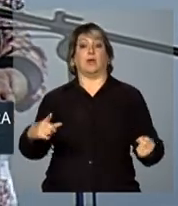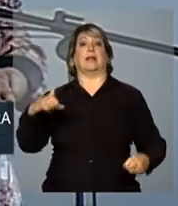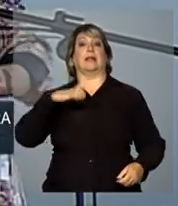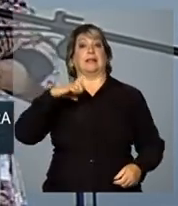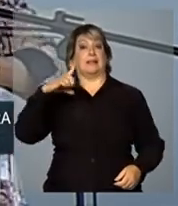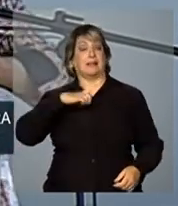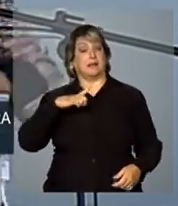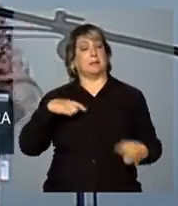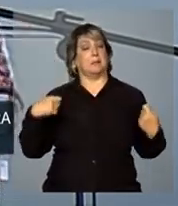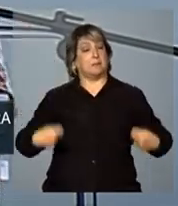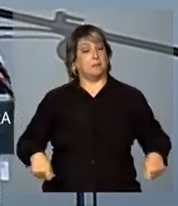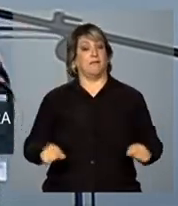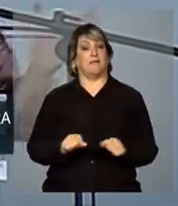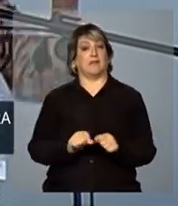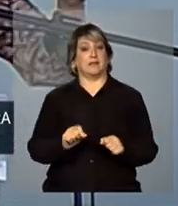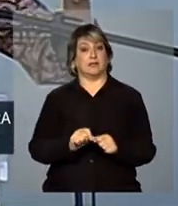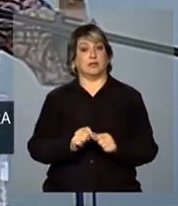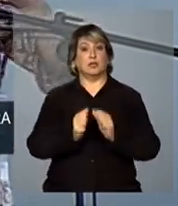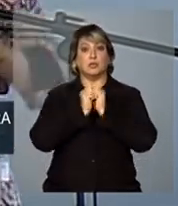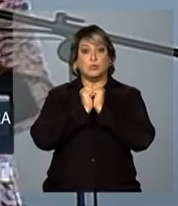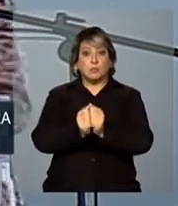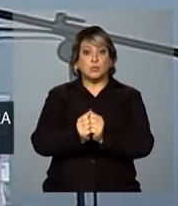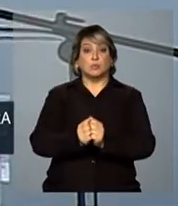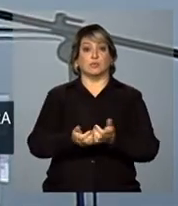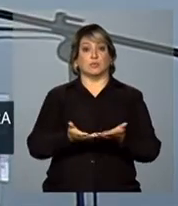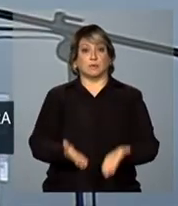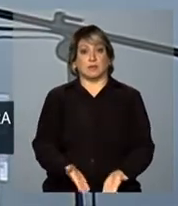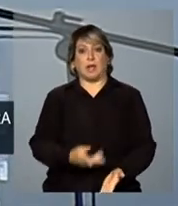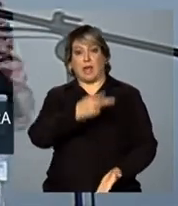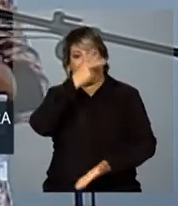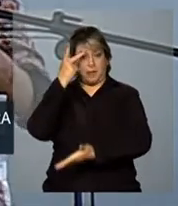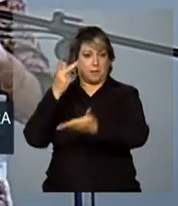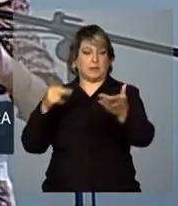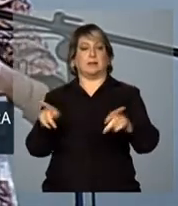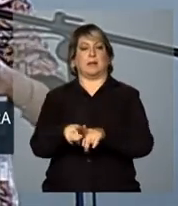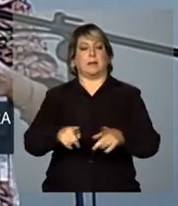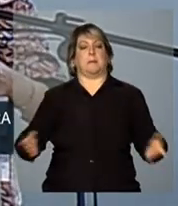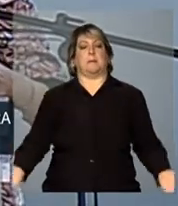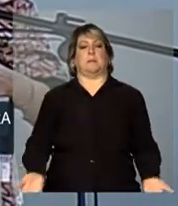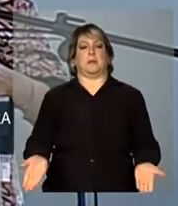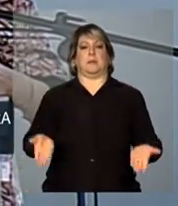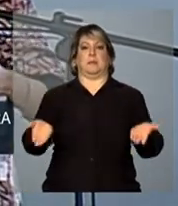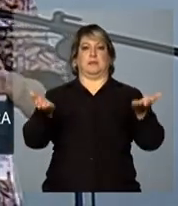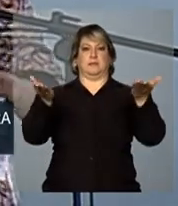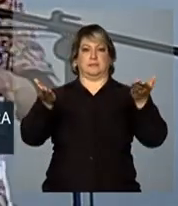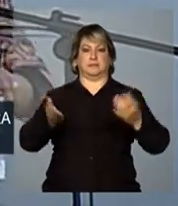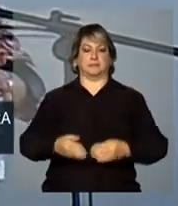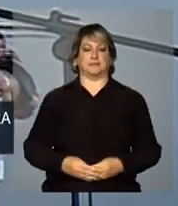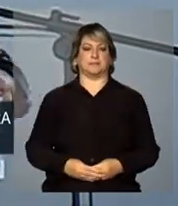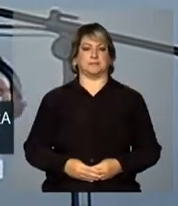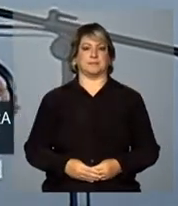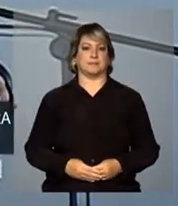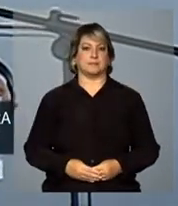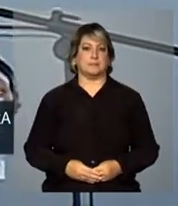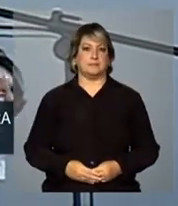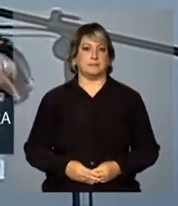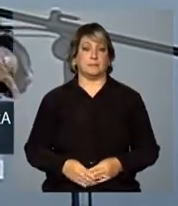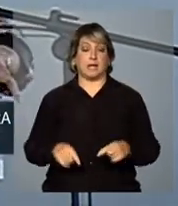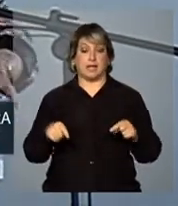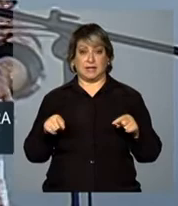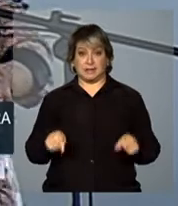de fazer que, junto com ele, as pessoas cresçam também. E